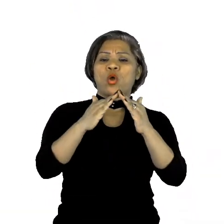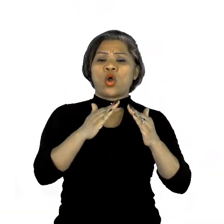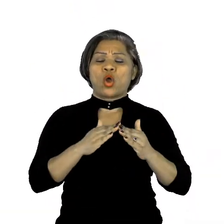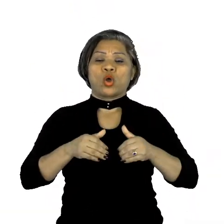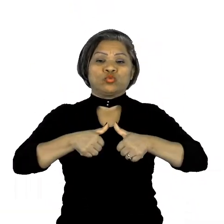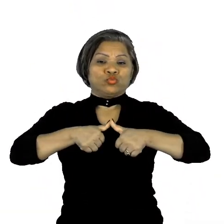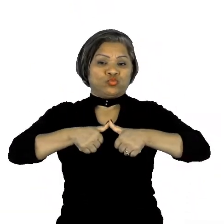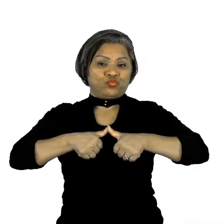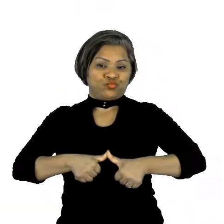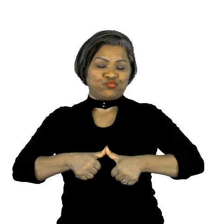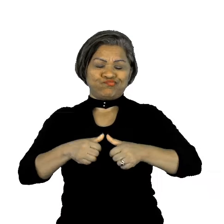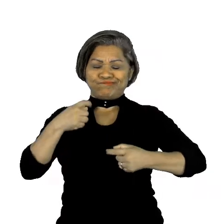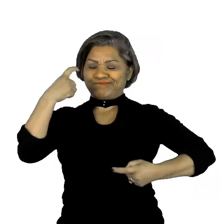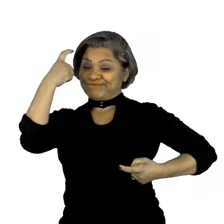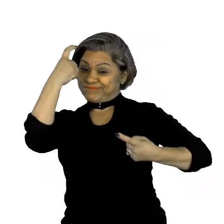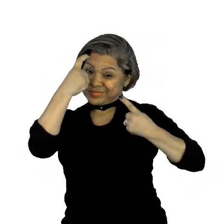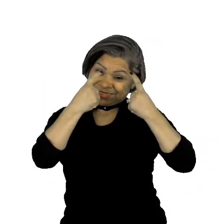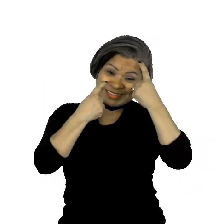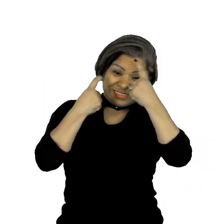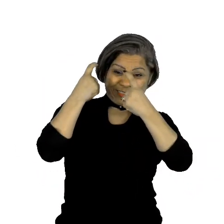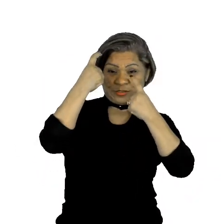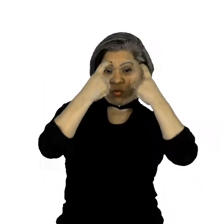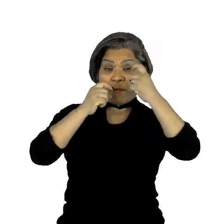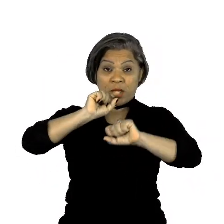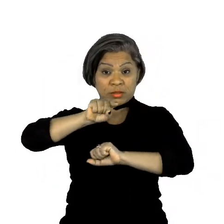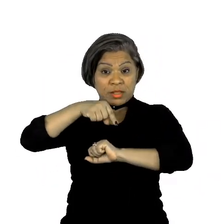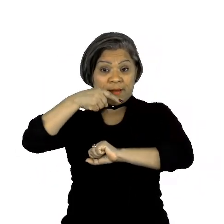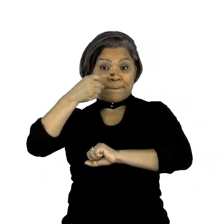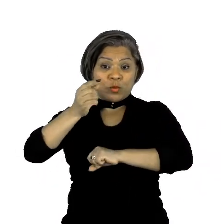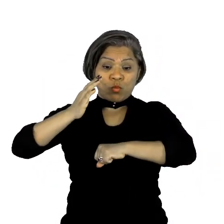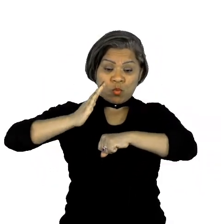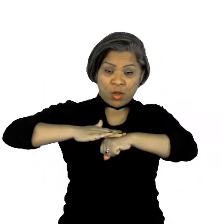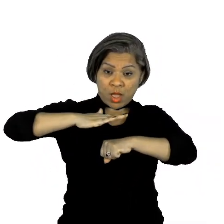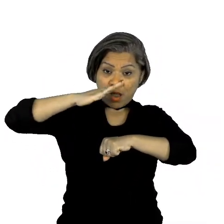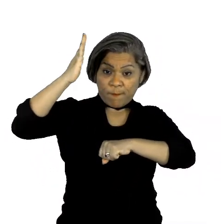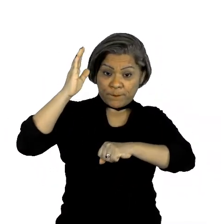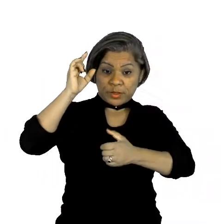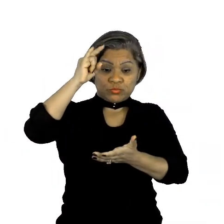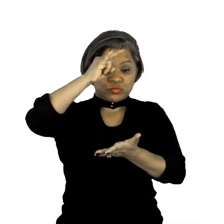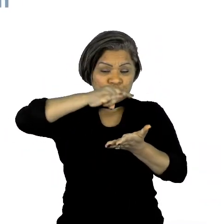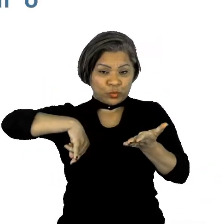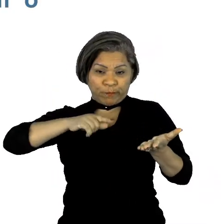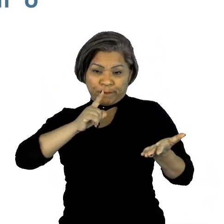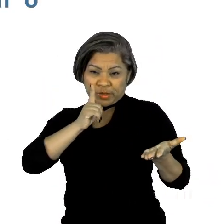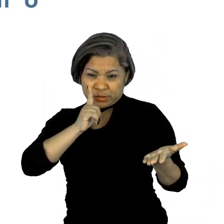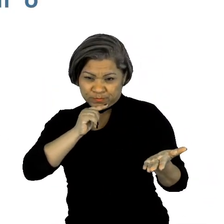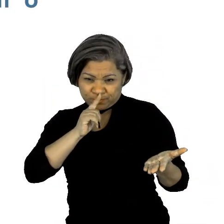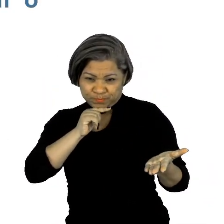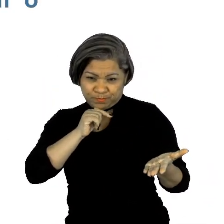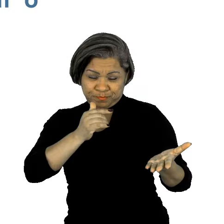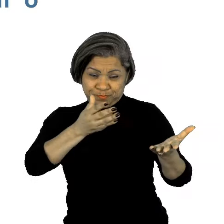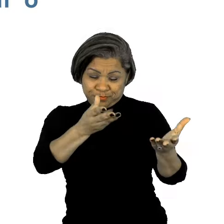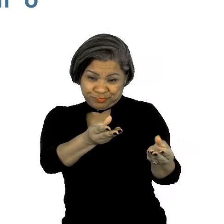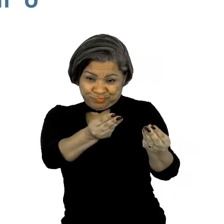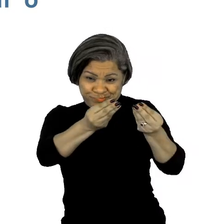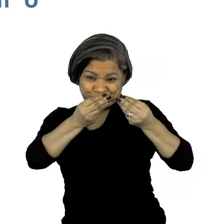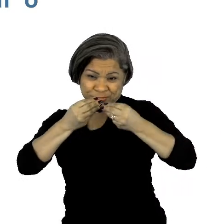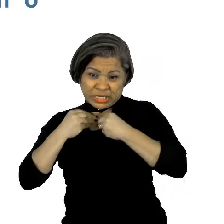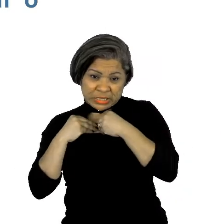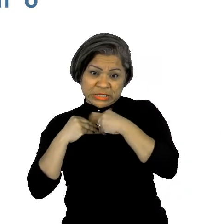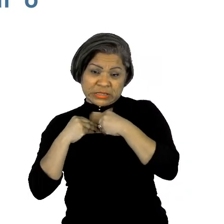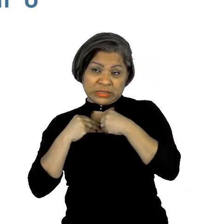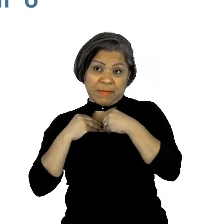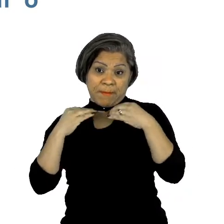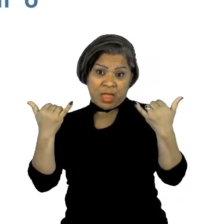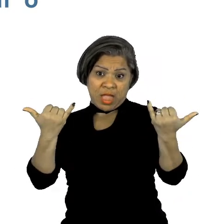ficam preocupados após terem aumento na conta de água e receberem avisos de corte.